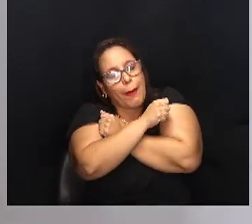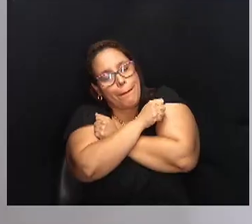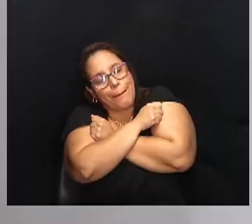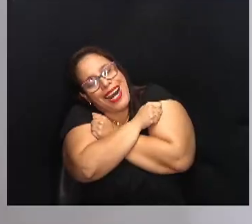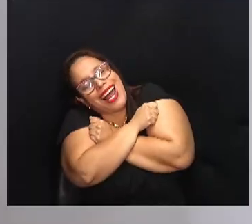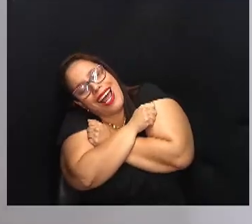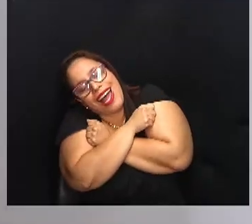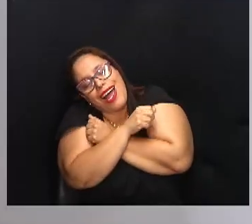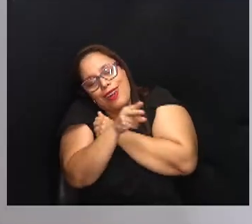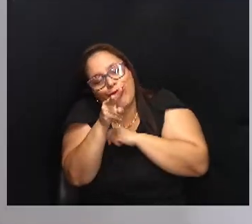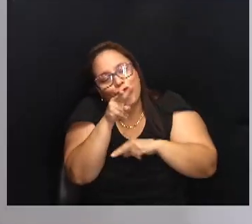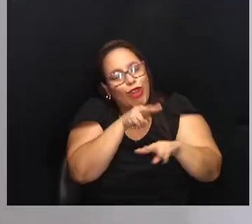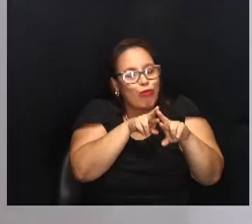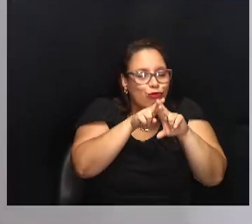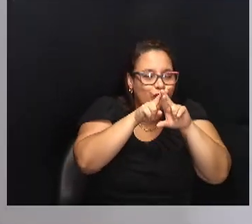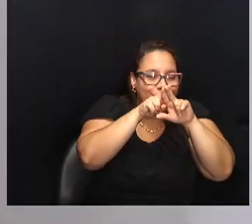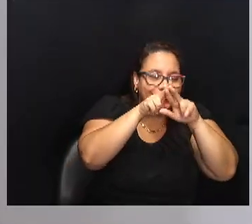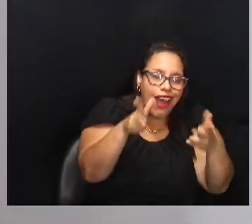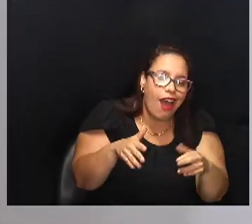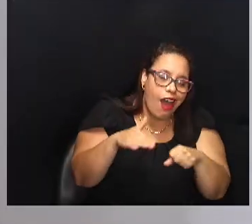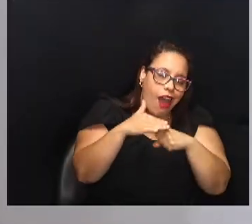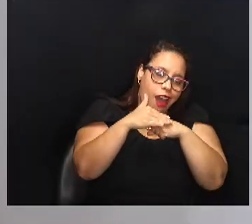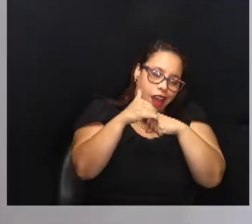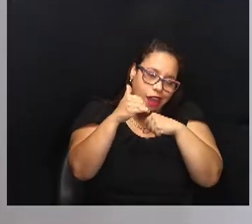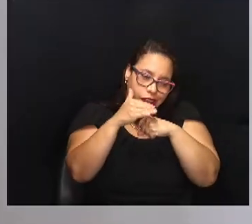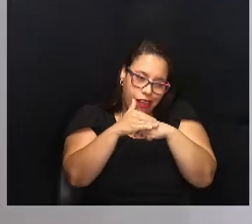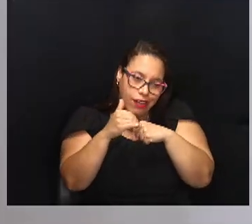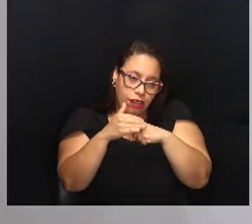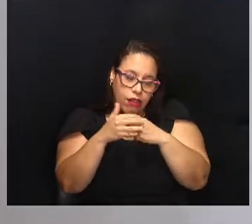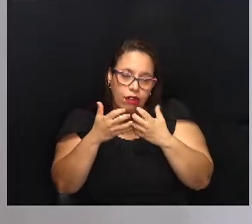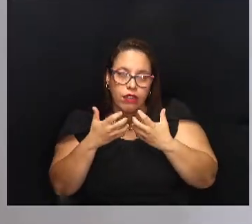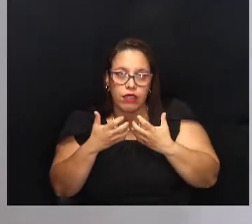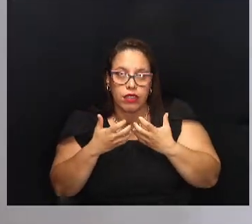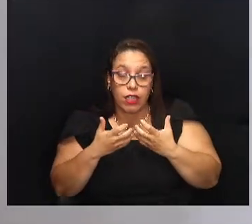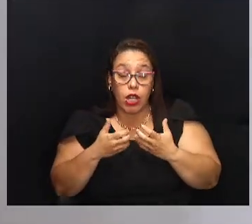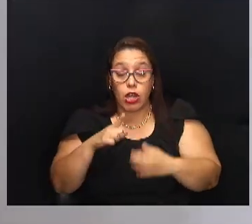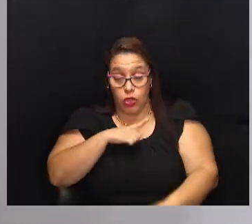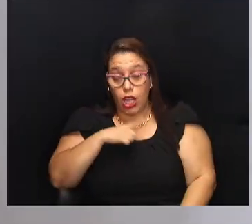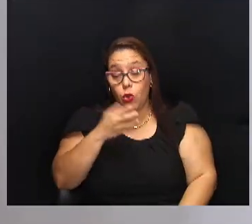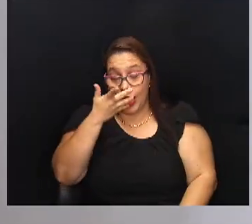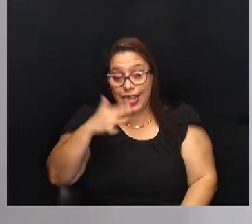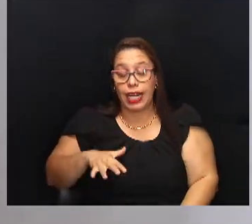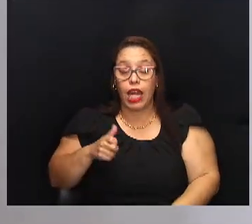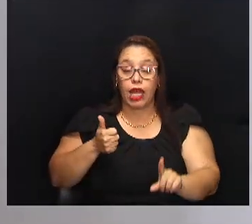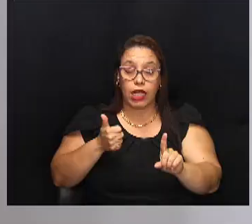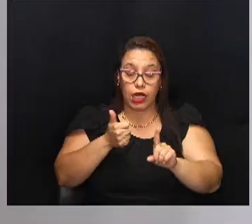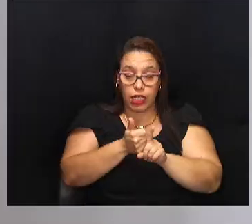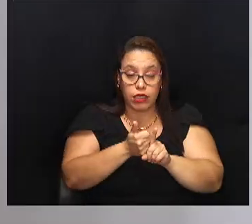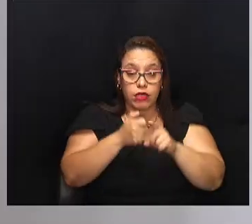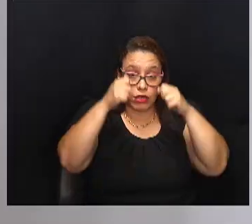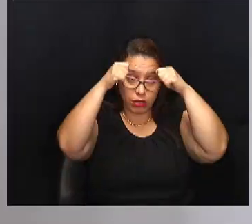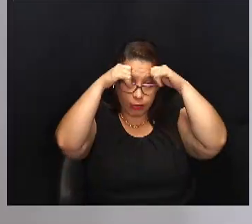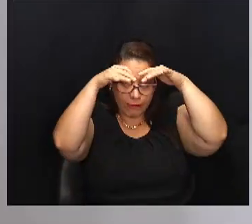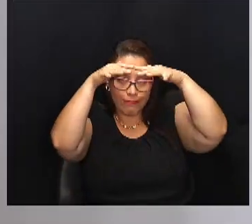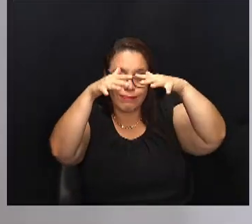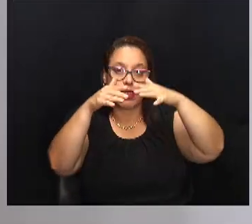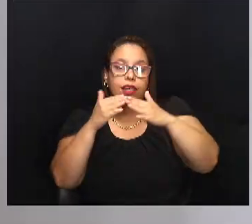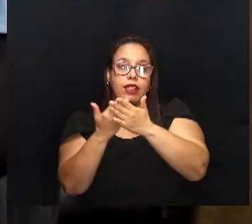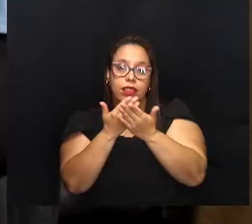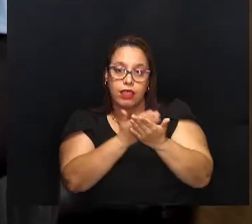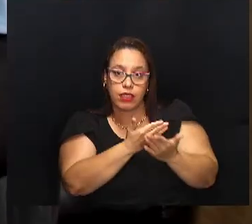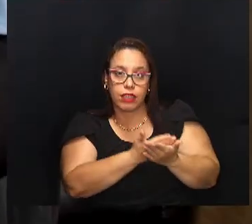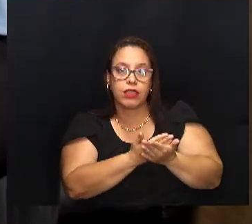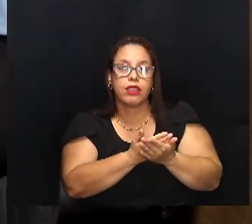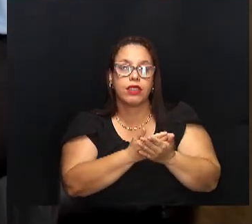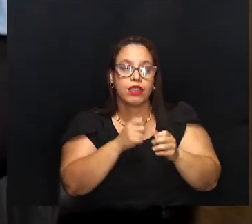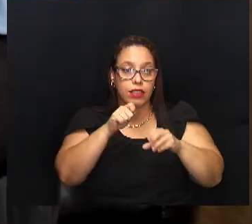olhar diferente, tem que ter um cuidado diferente, né? Eu tenho também muitas crianças atípicas, né? Inclusive, um deles não queria muito estar aqui hoje, mas ele estuda, mas ele trabalha. Eles vão